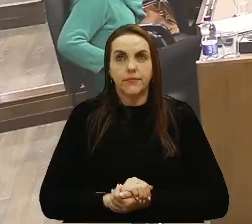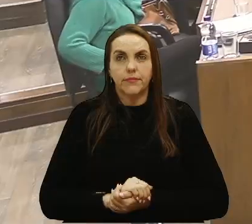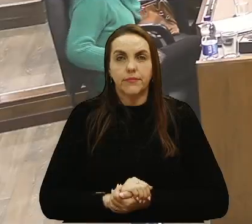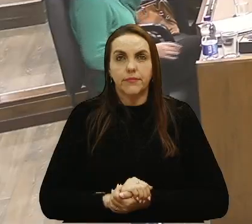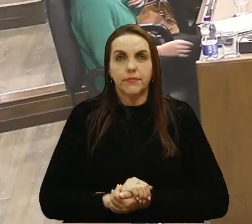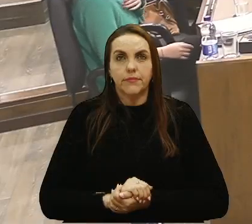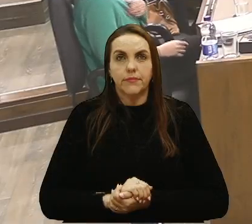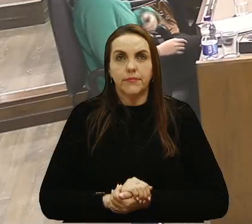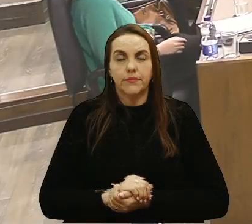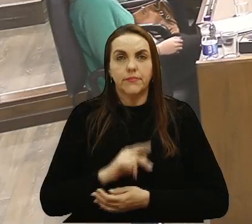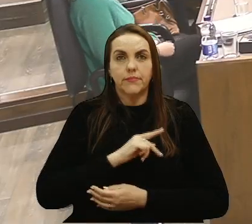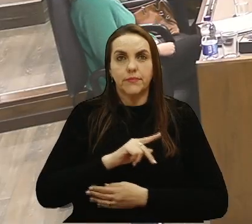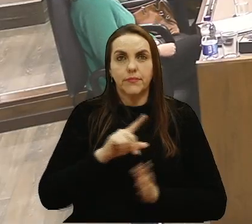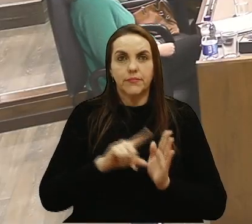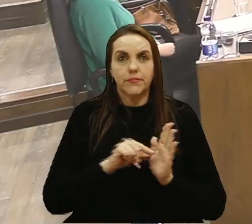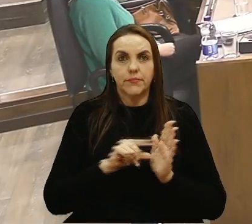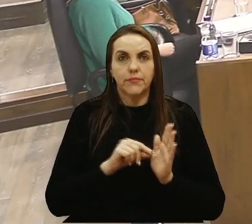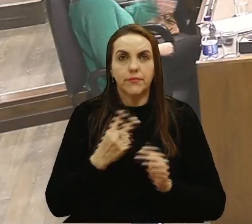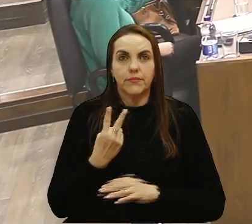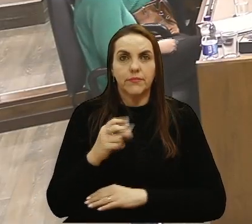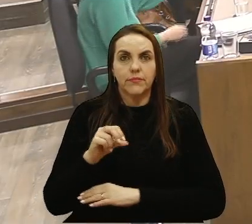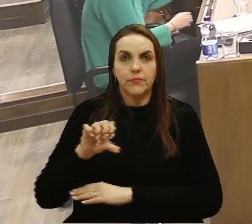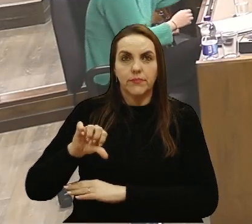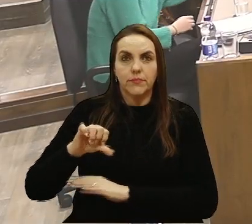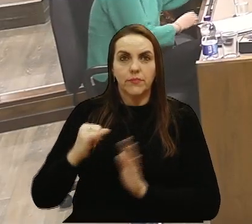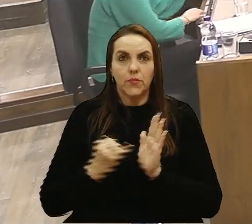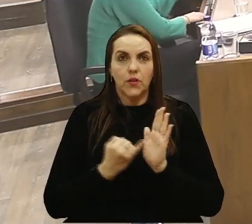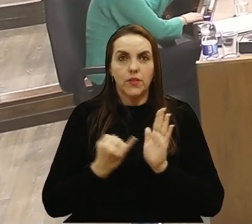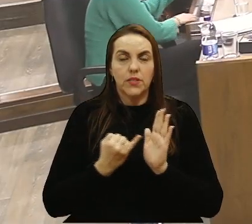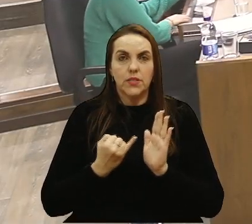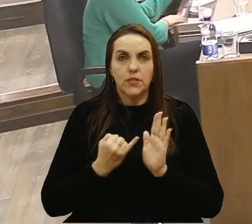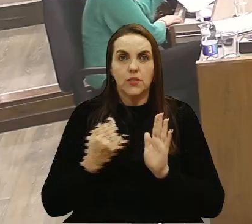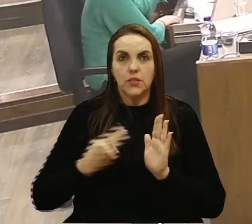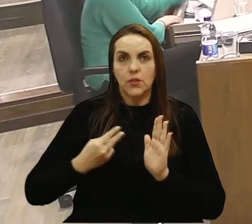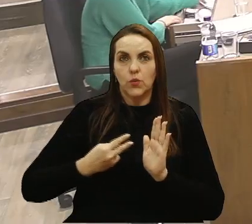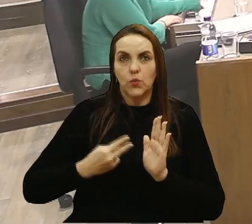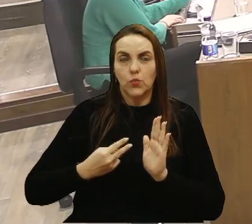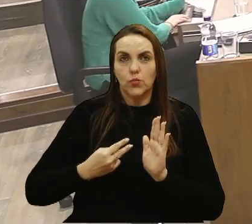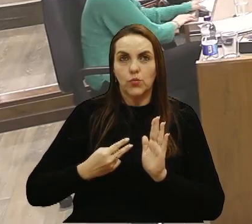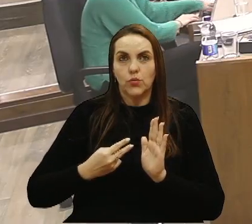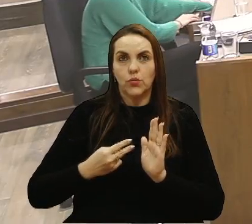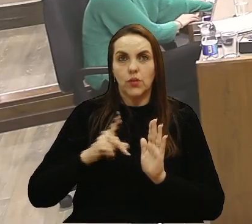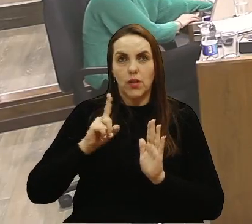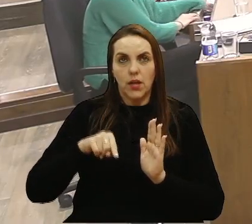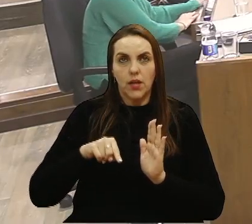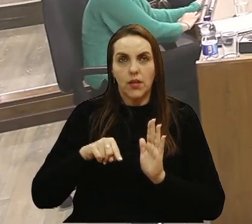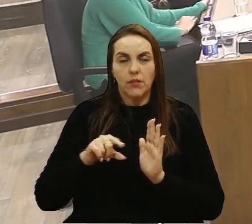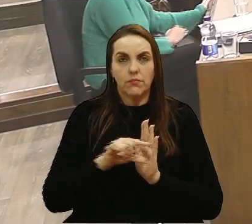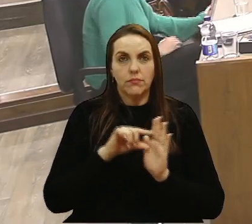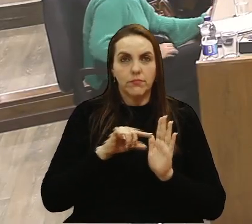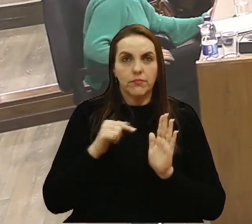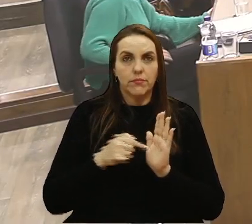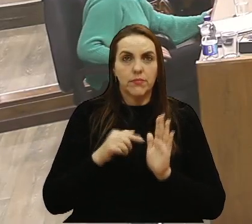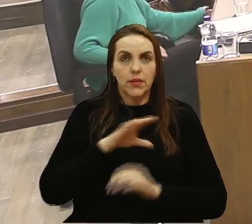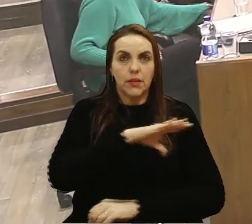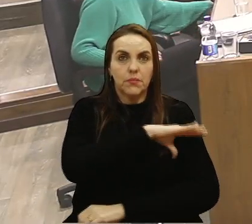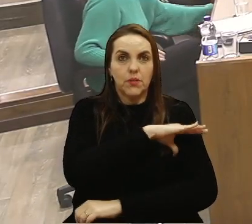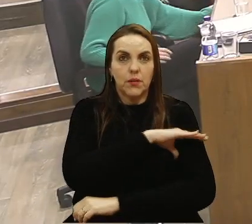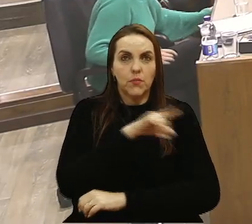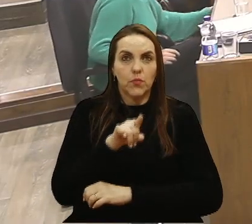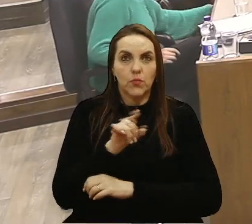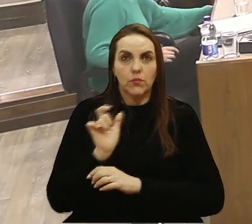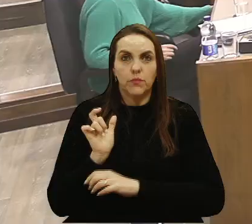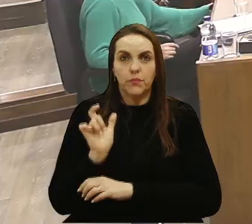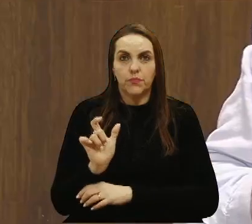Presidente, o artigo 209, inciso 2º, Pois o não. fato determinado que o capitão Ramon me imputou